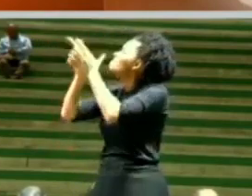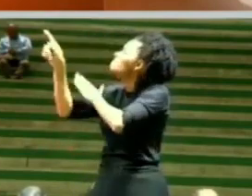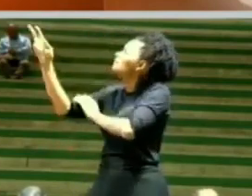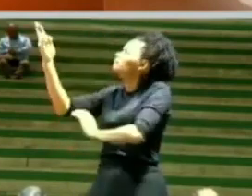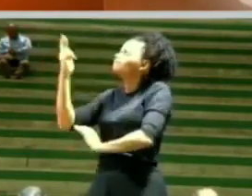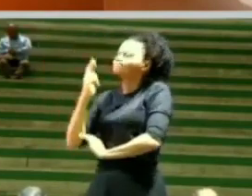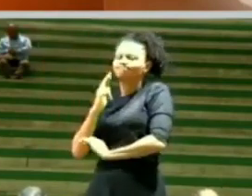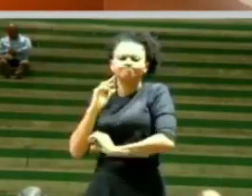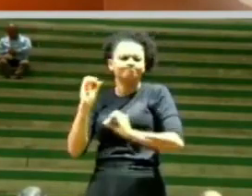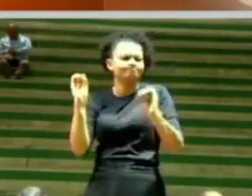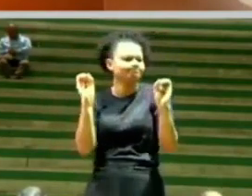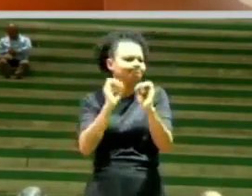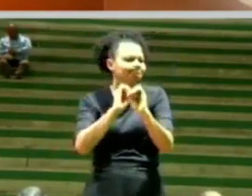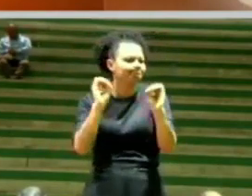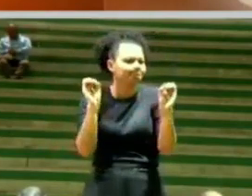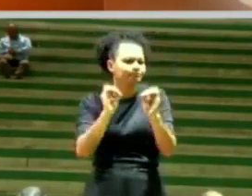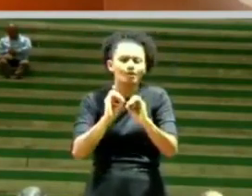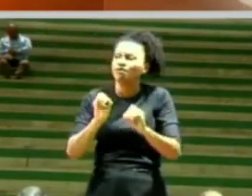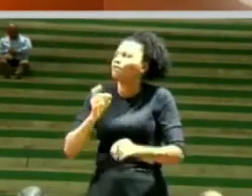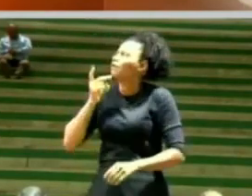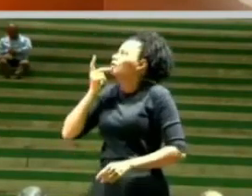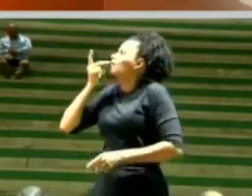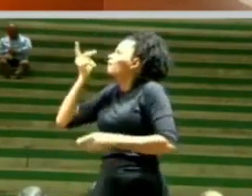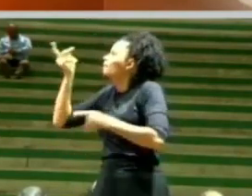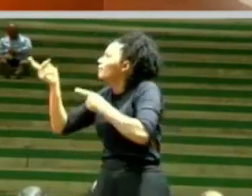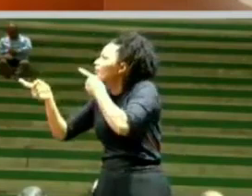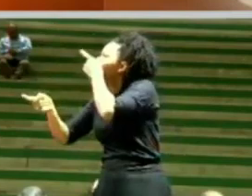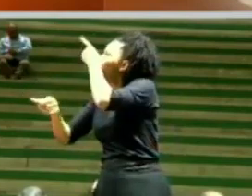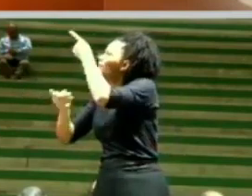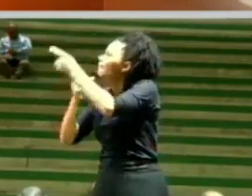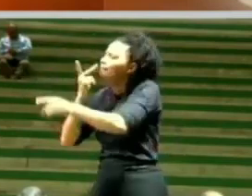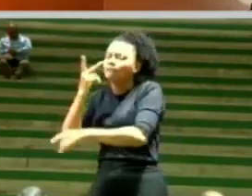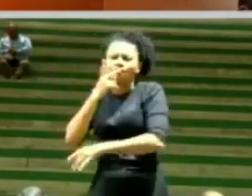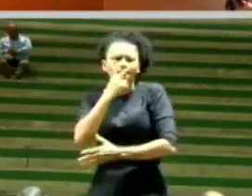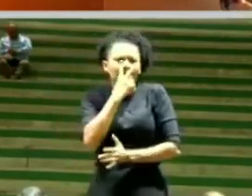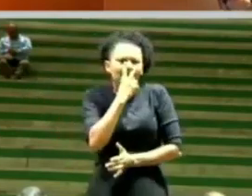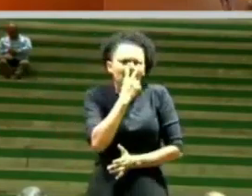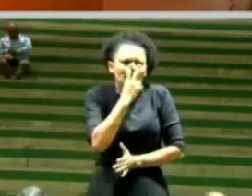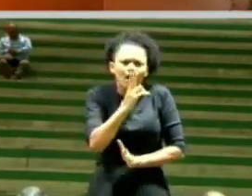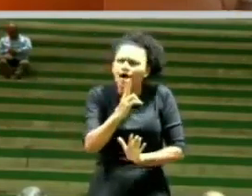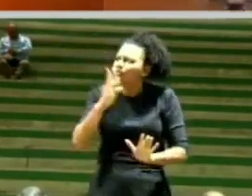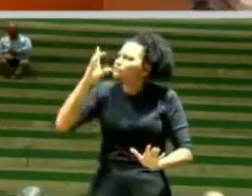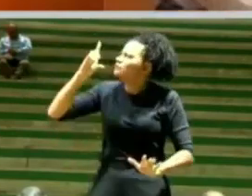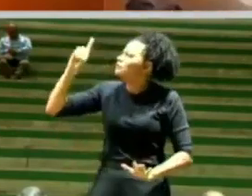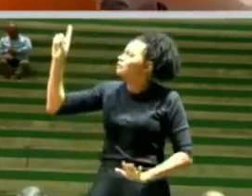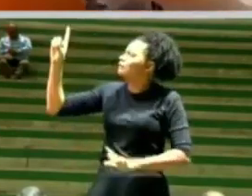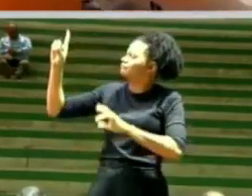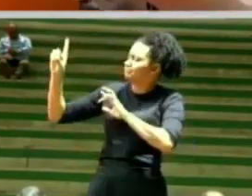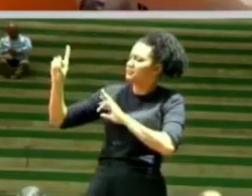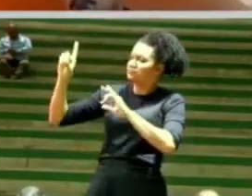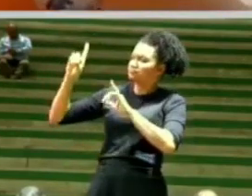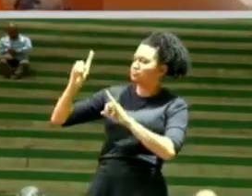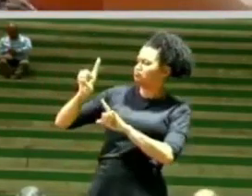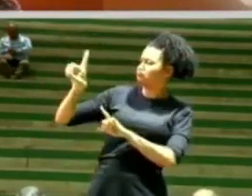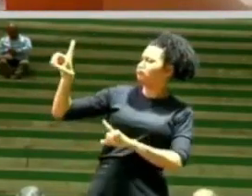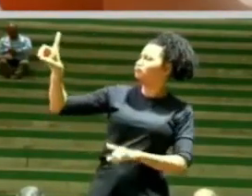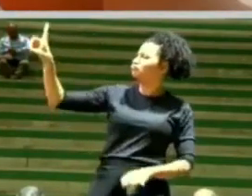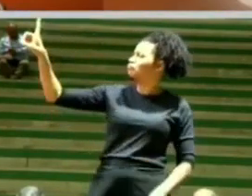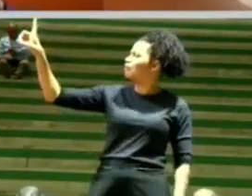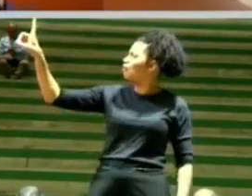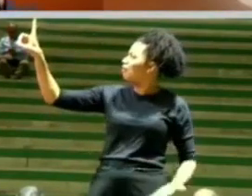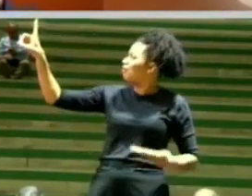lhe responde. Ele fala e parece que Deus é indiferente